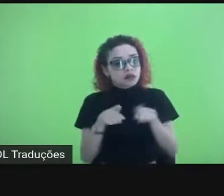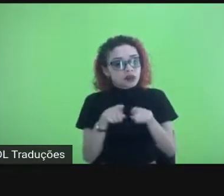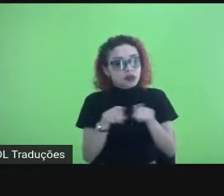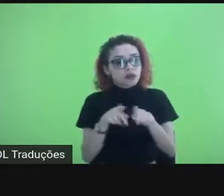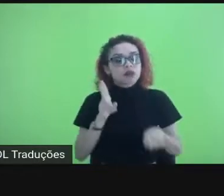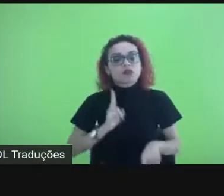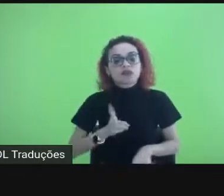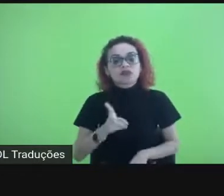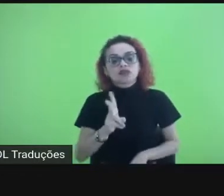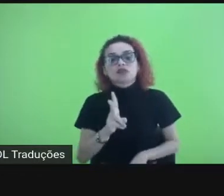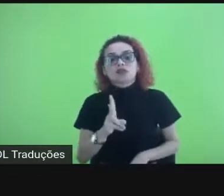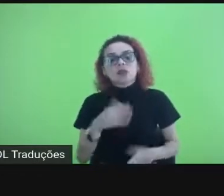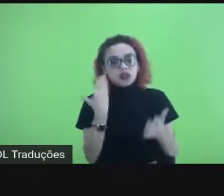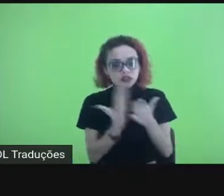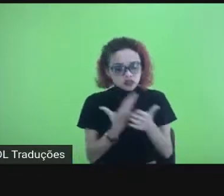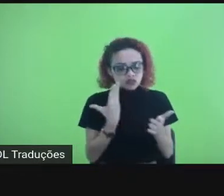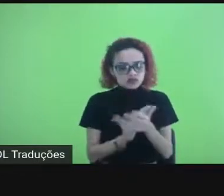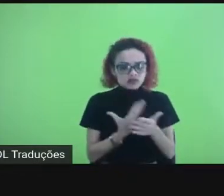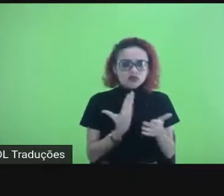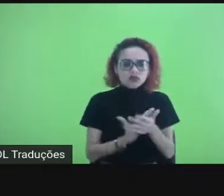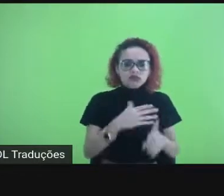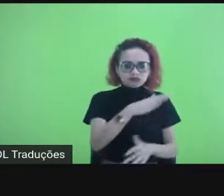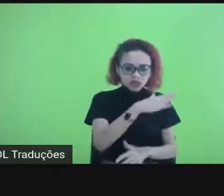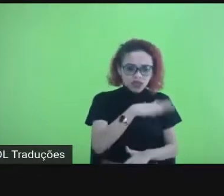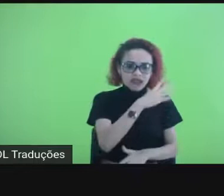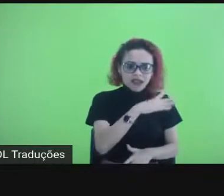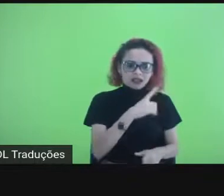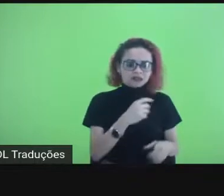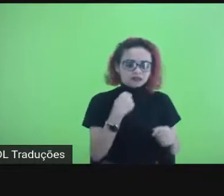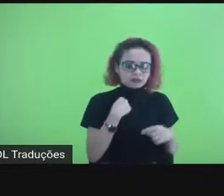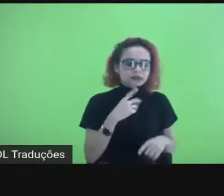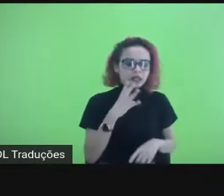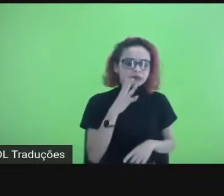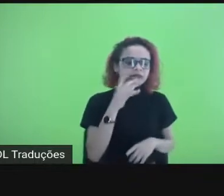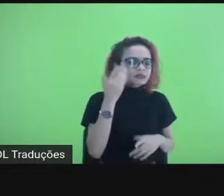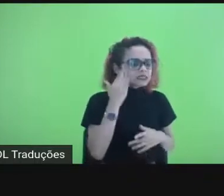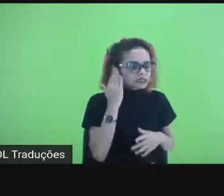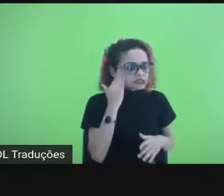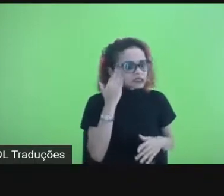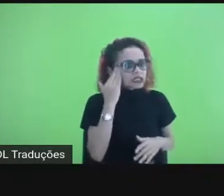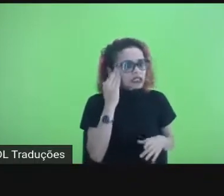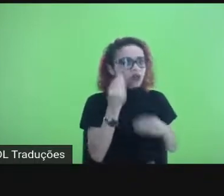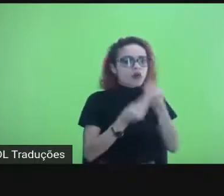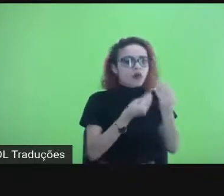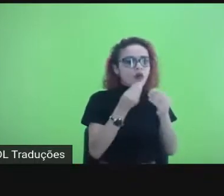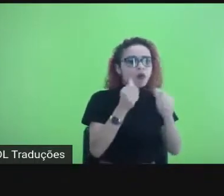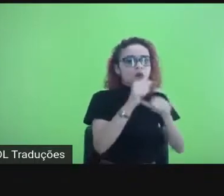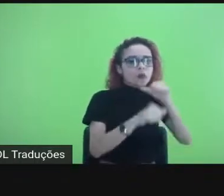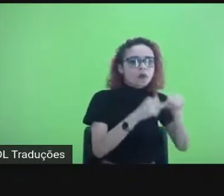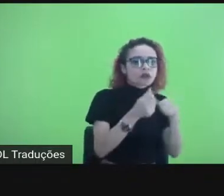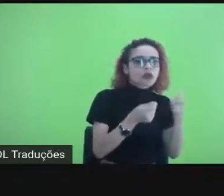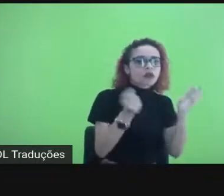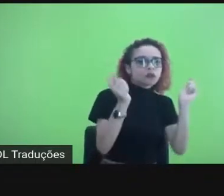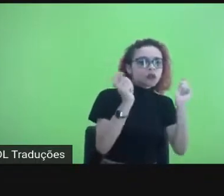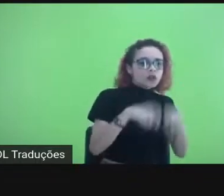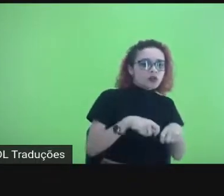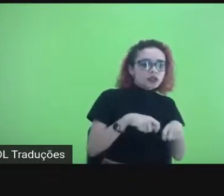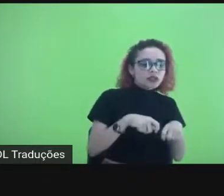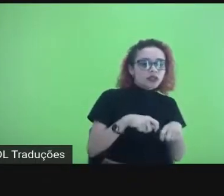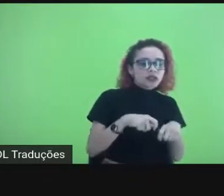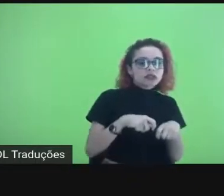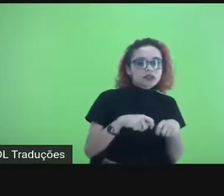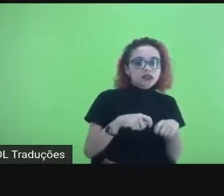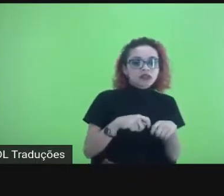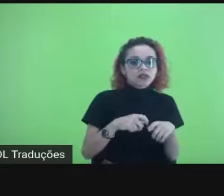continuar estudando essa área, continuar me aprofundando nessa área, e vendo também o que era possível a gente, dentro desse espaço,